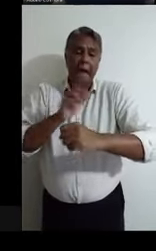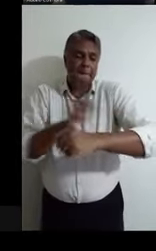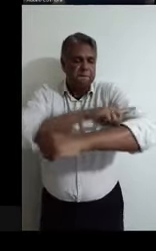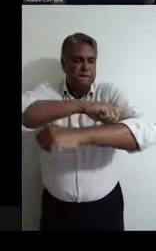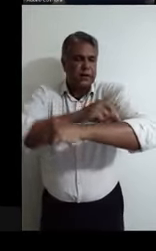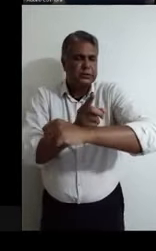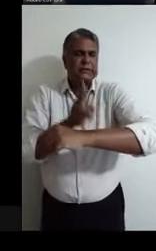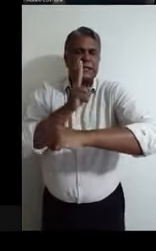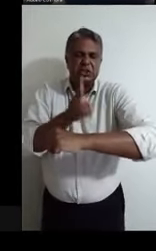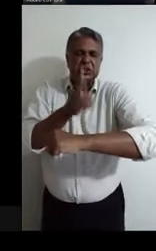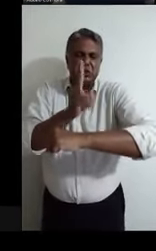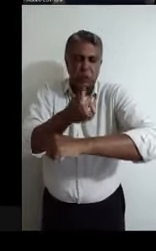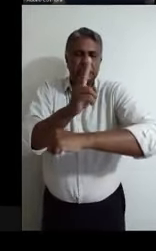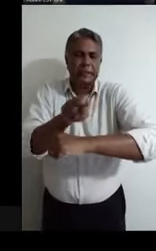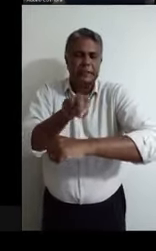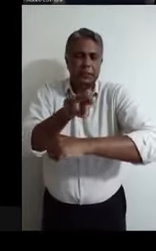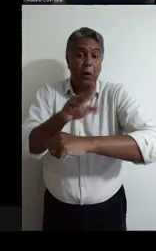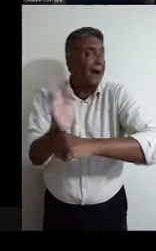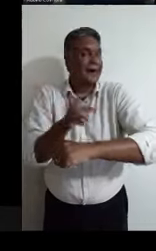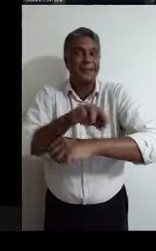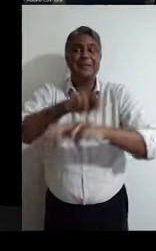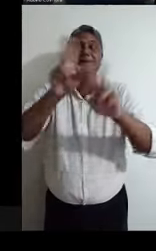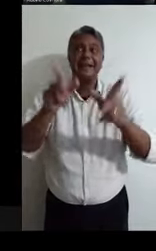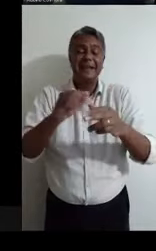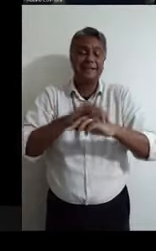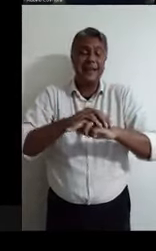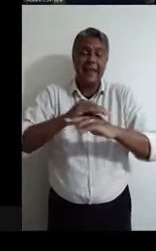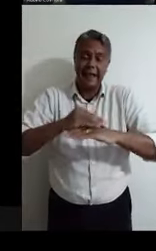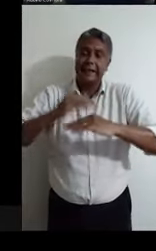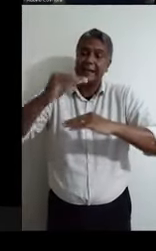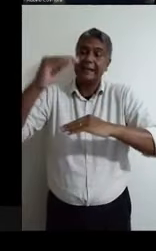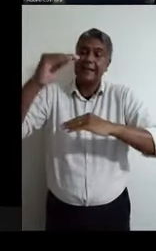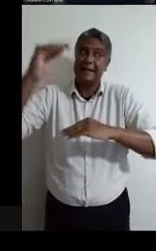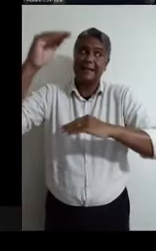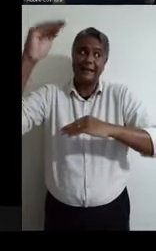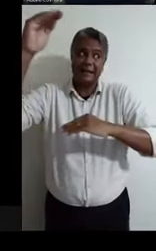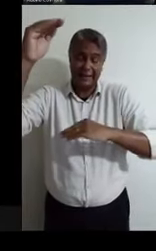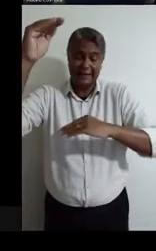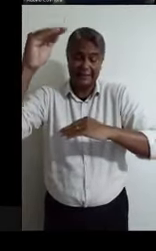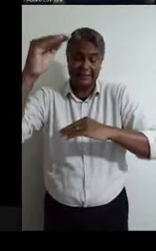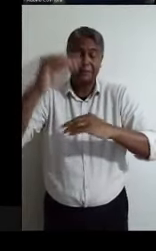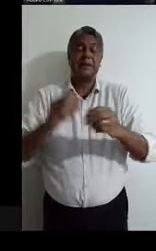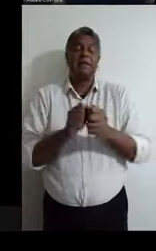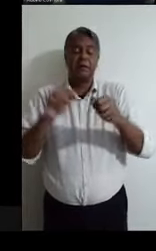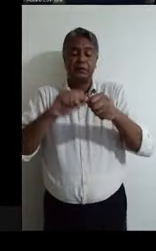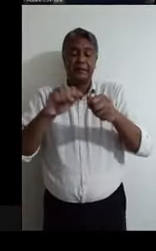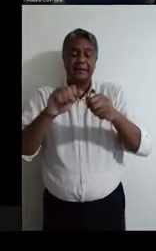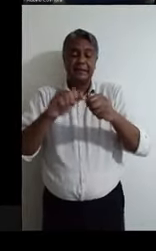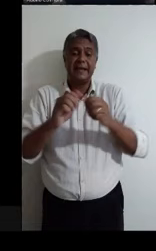já não é mais constante, mas cresce linearmente. Então, podemos reconstruir a velocidade média como uma média da